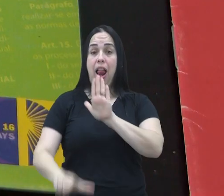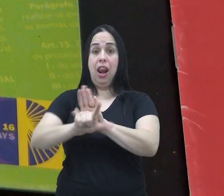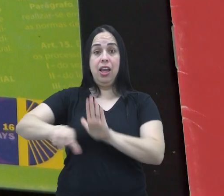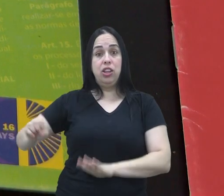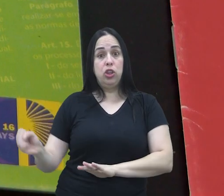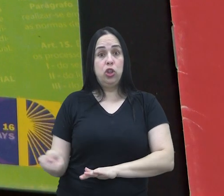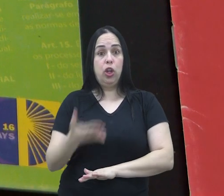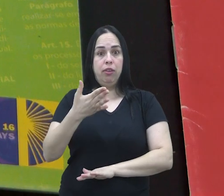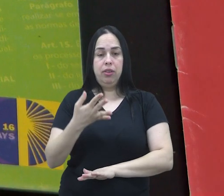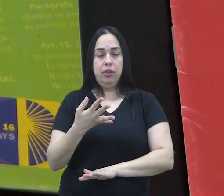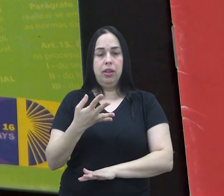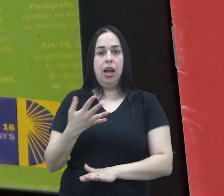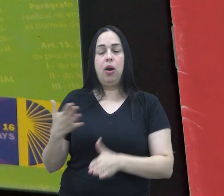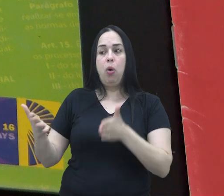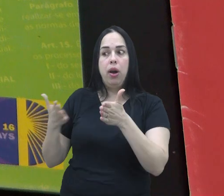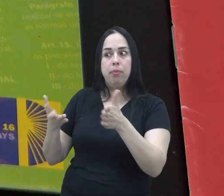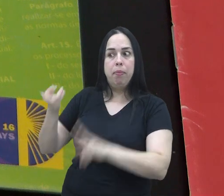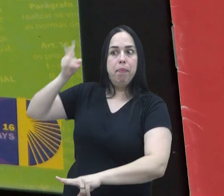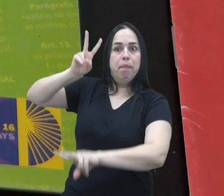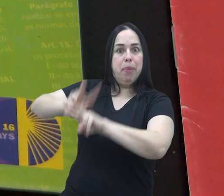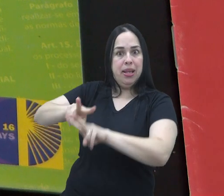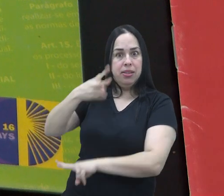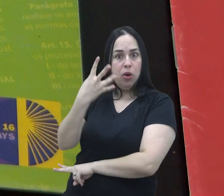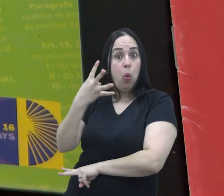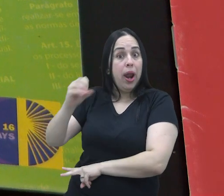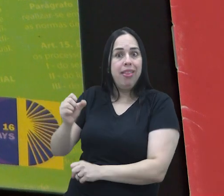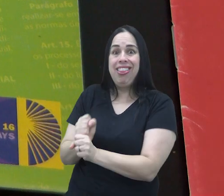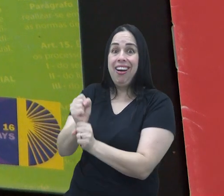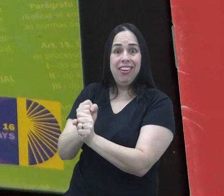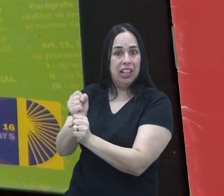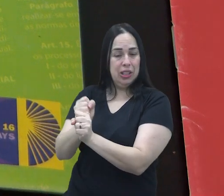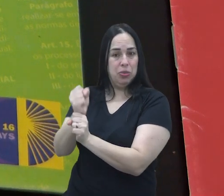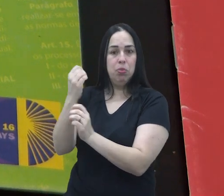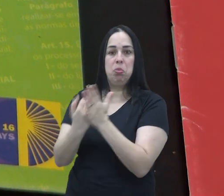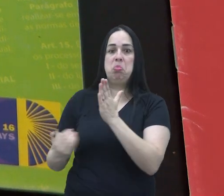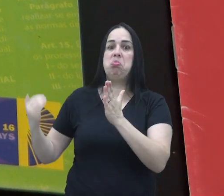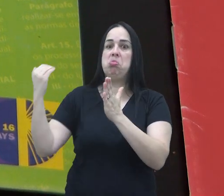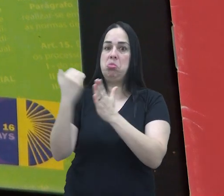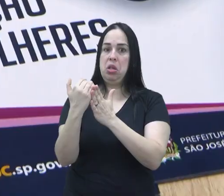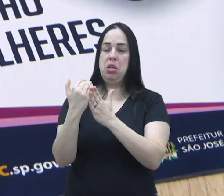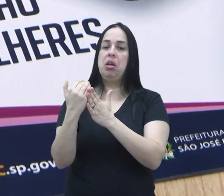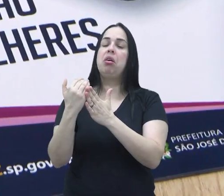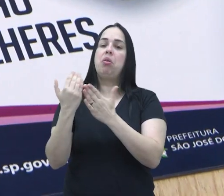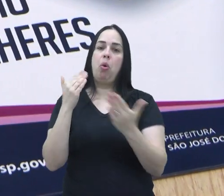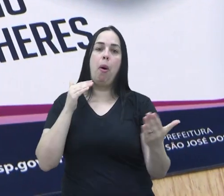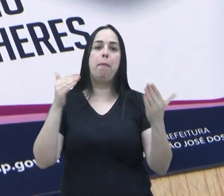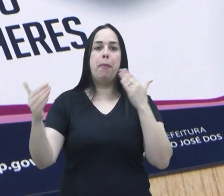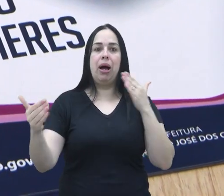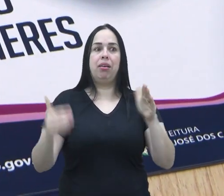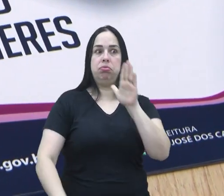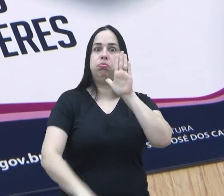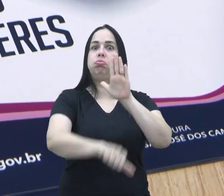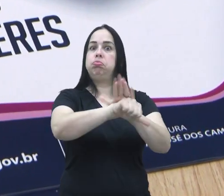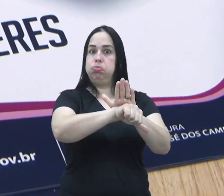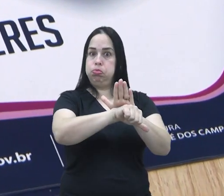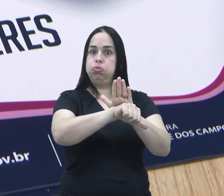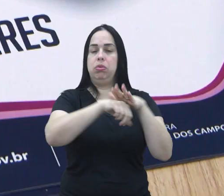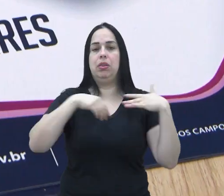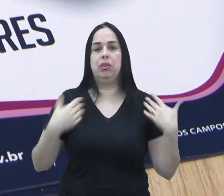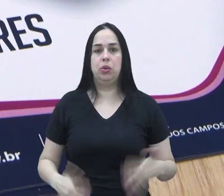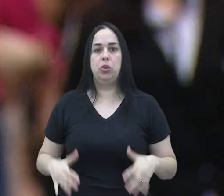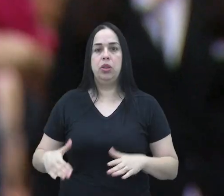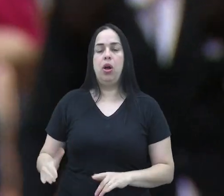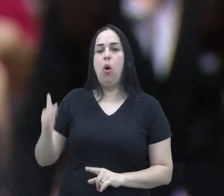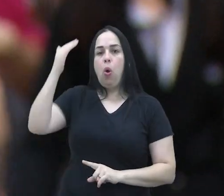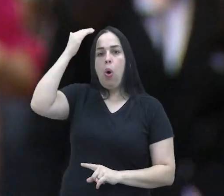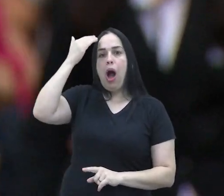nova legislação ampliou para 40 anos de prisão a pena por crimes de feminicídio, que se equipara agora à de crimes